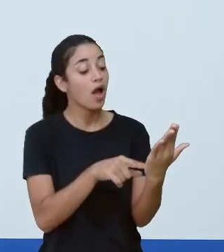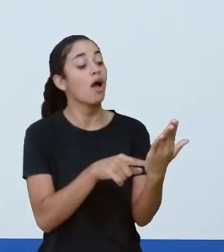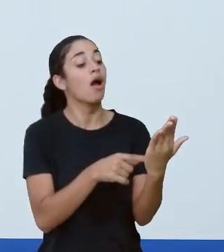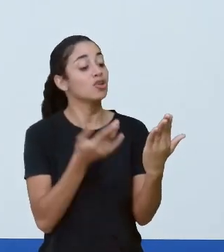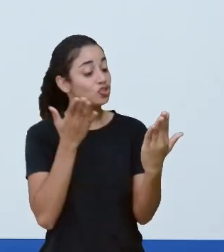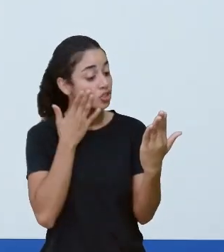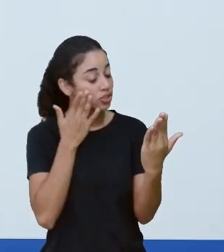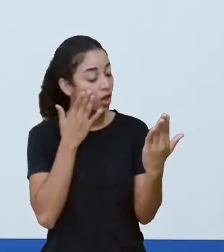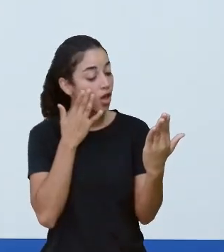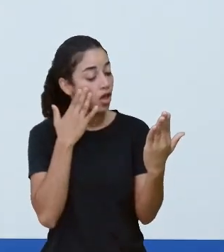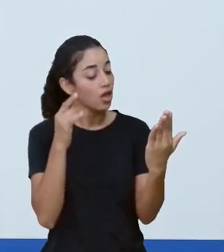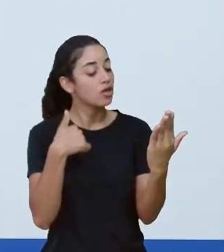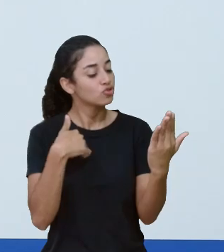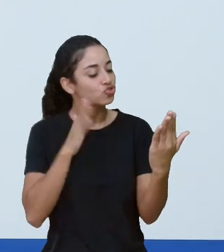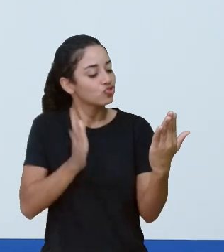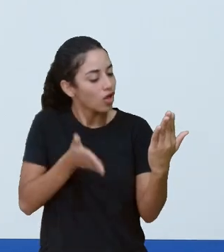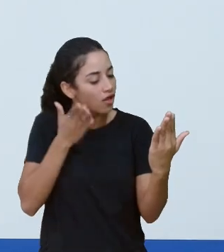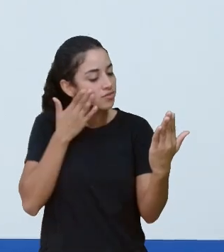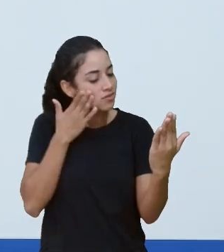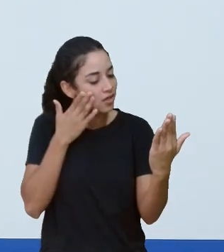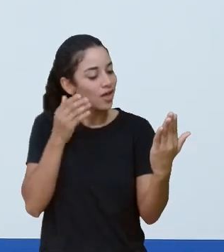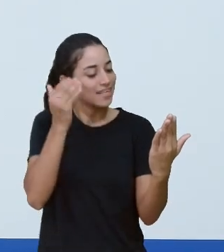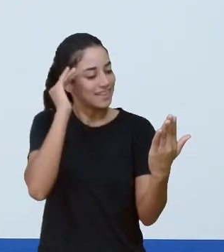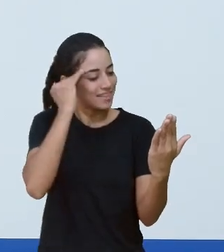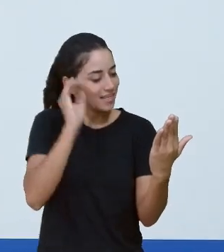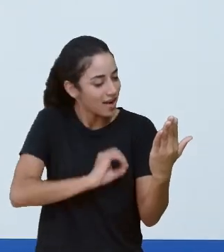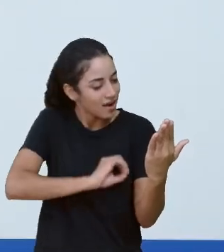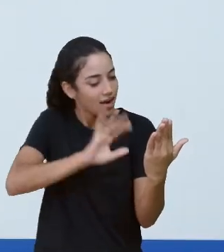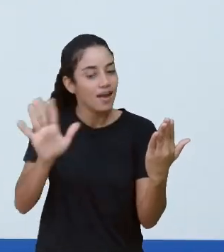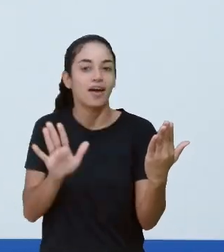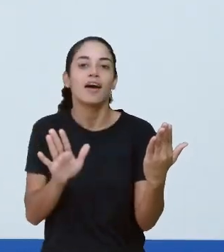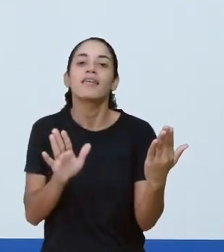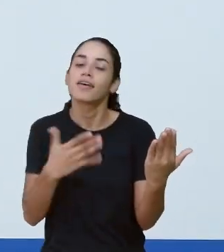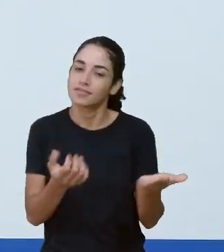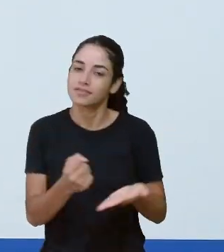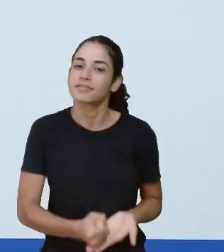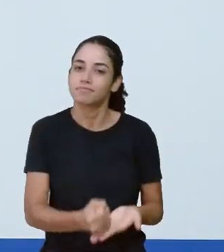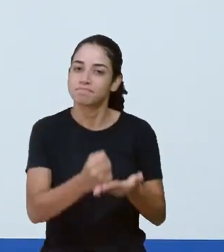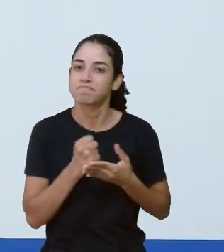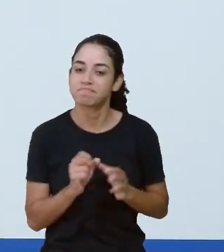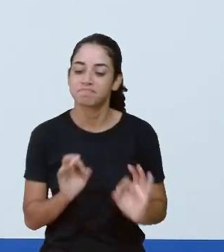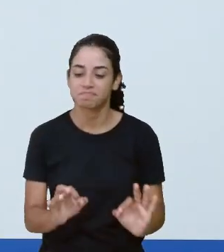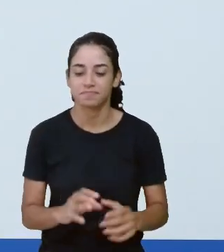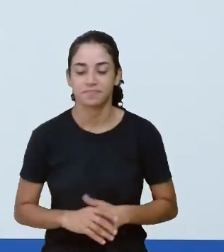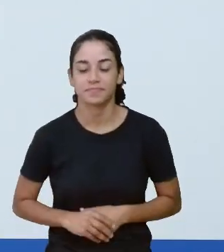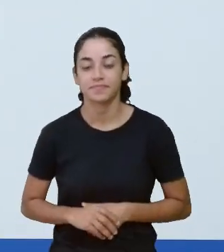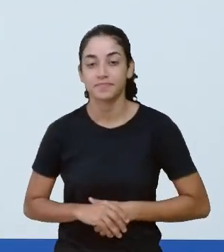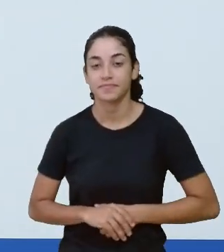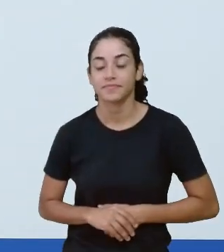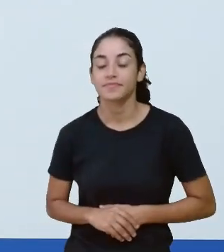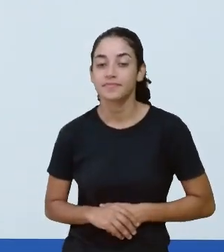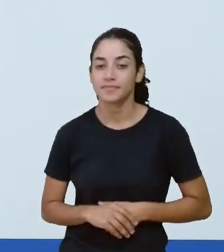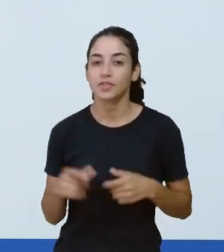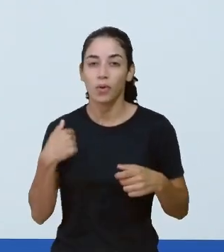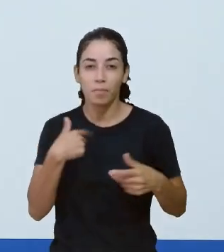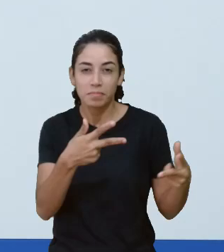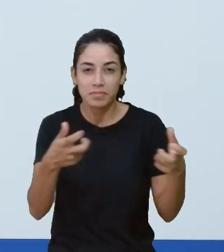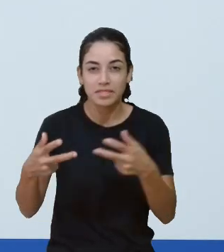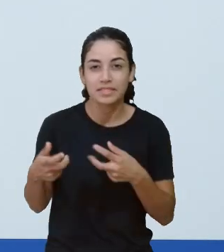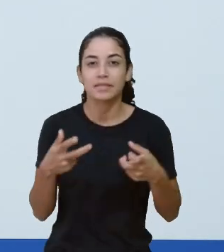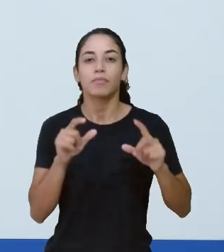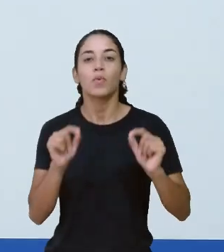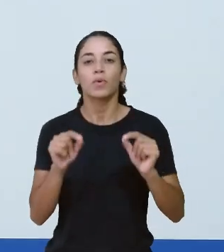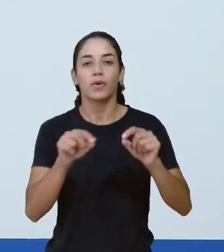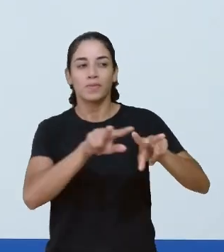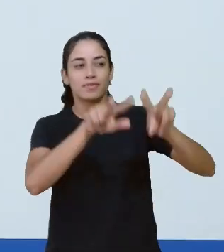uma coisa que eu já tenho uma noção. Então, colabora muito para identificar essa questão do tema